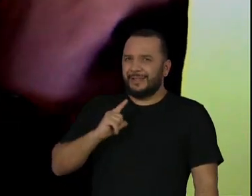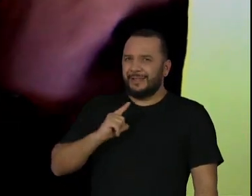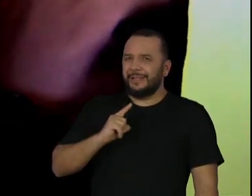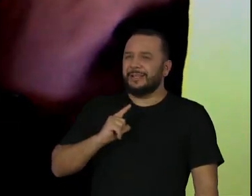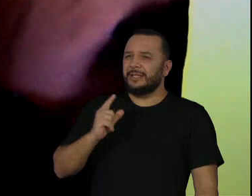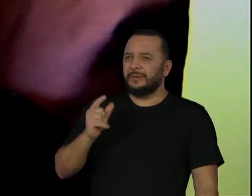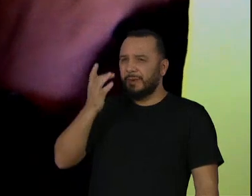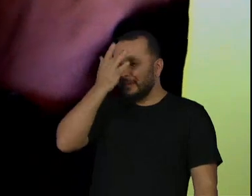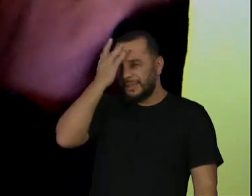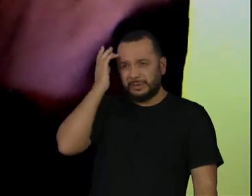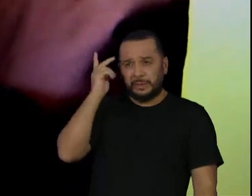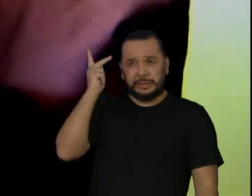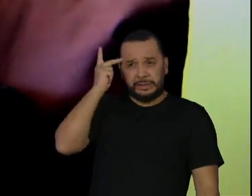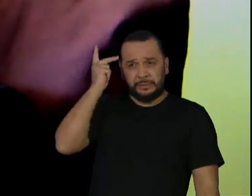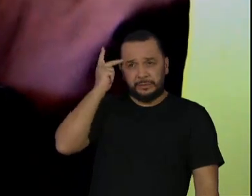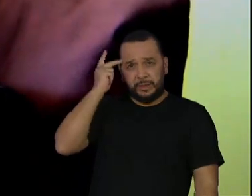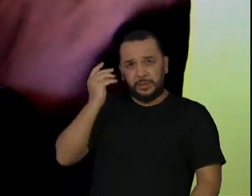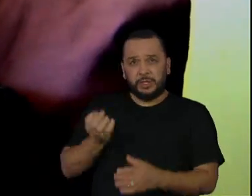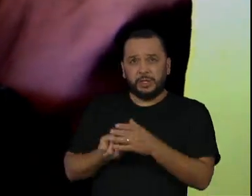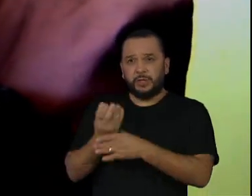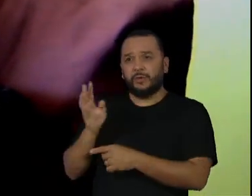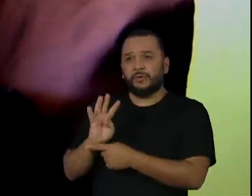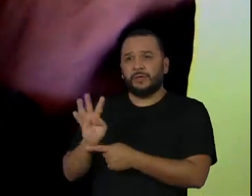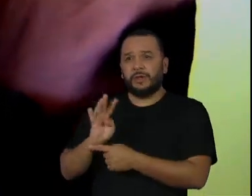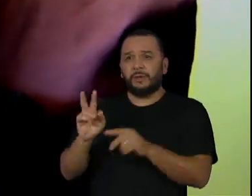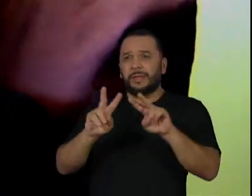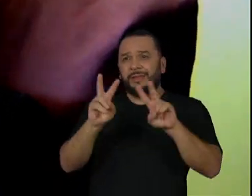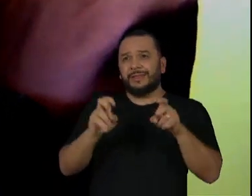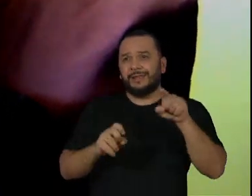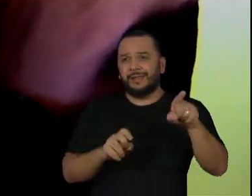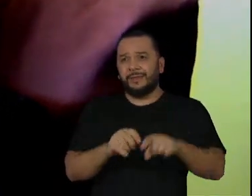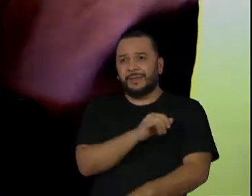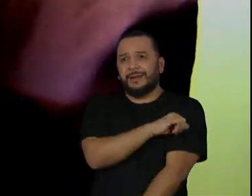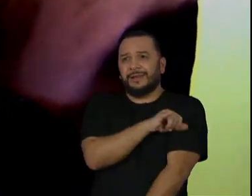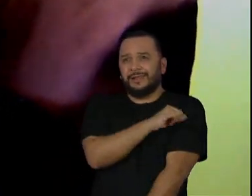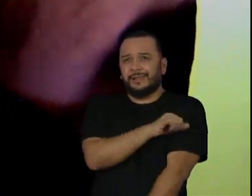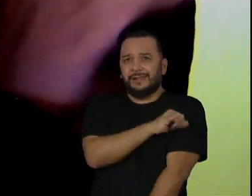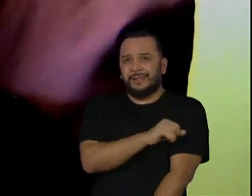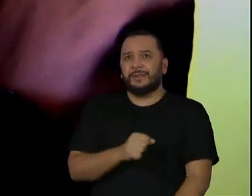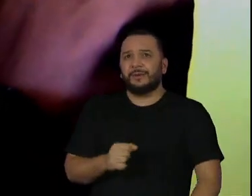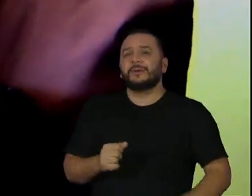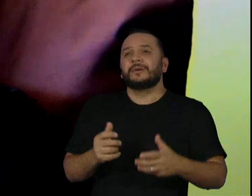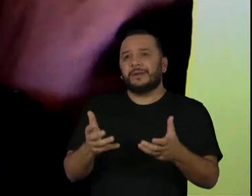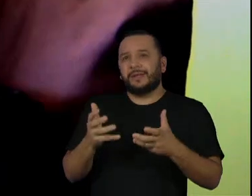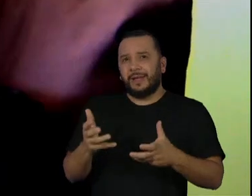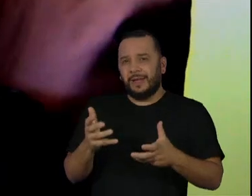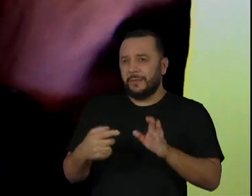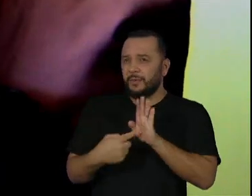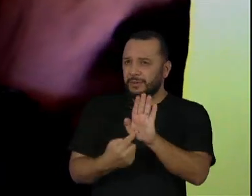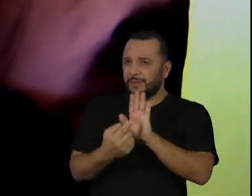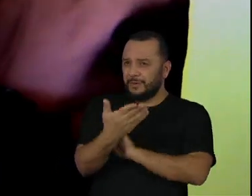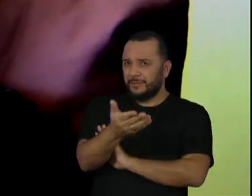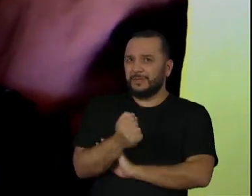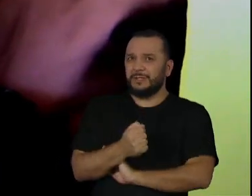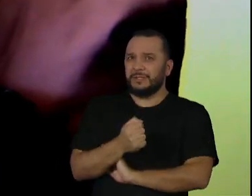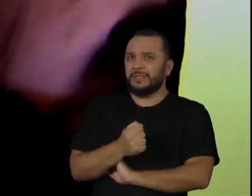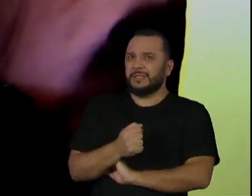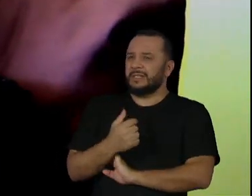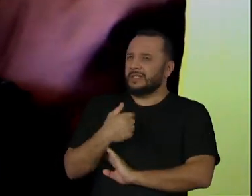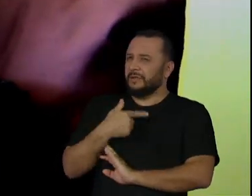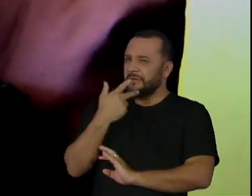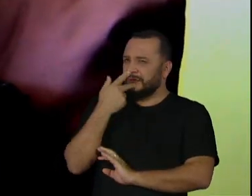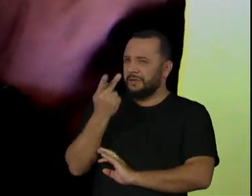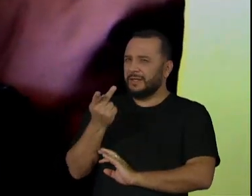um paulista aí que fez um filme sobre o Rio e gostaria de mostrar para você. E o Pompeu me disse,